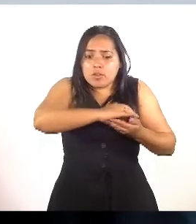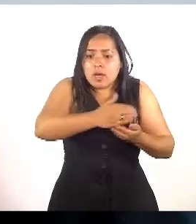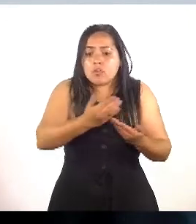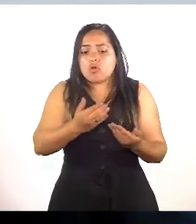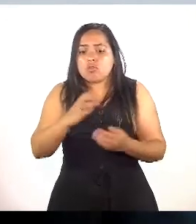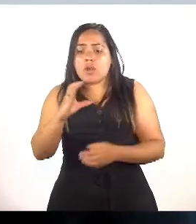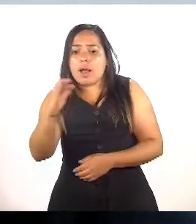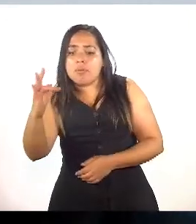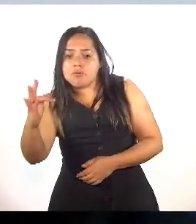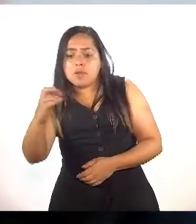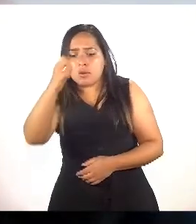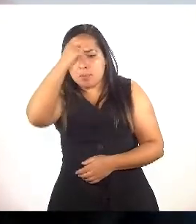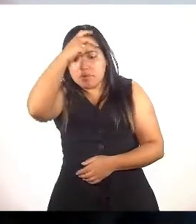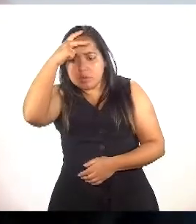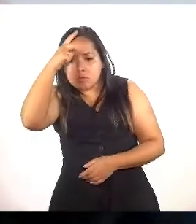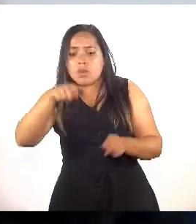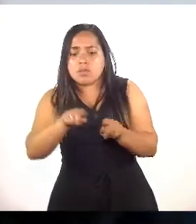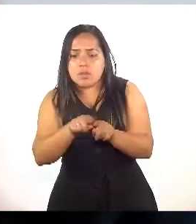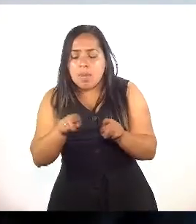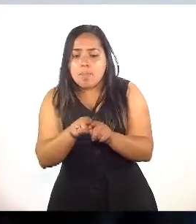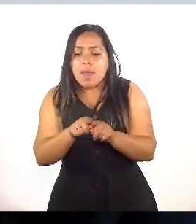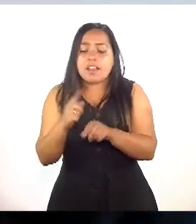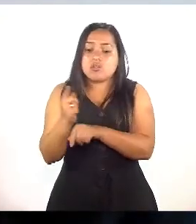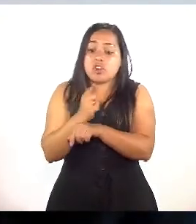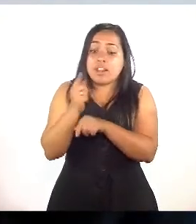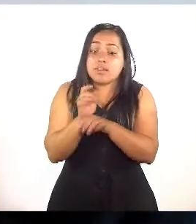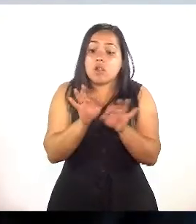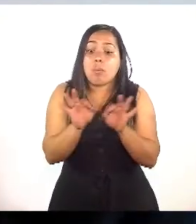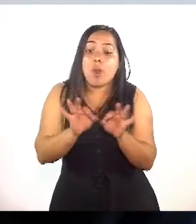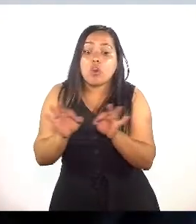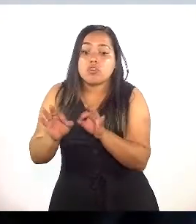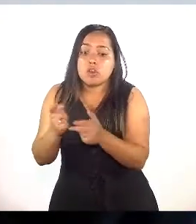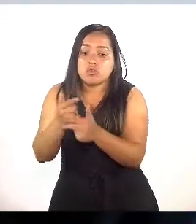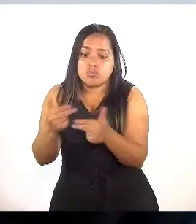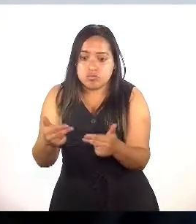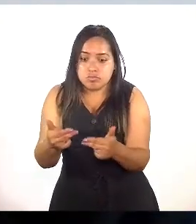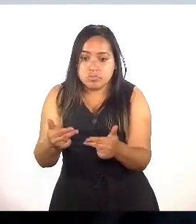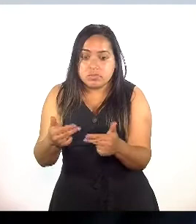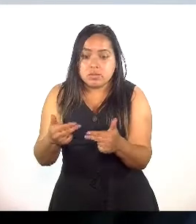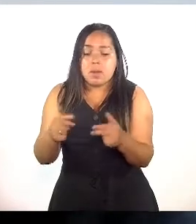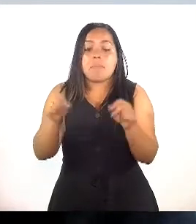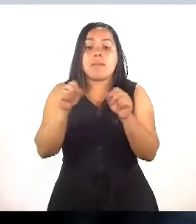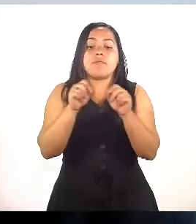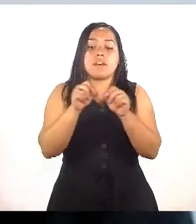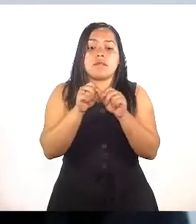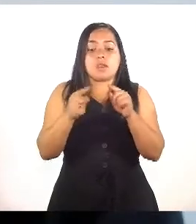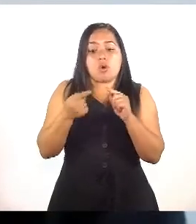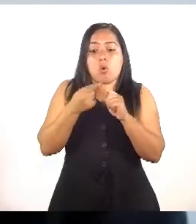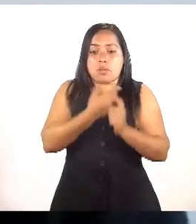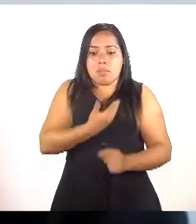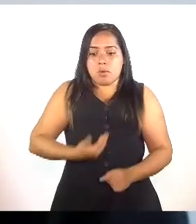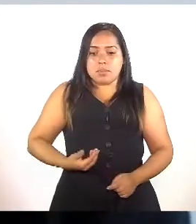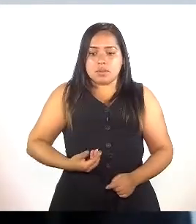Cabo Frio, dando trabalho de gerenciamento de projetos da gestão pública.